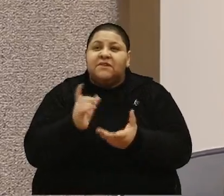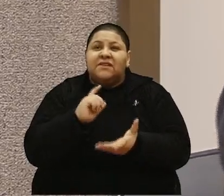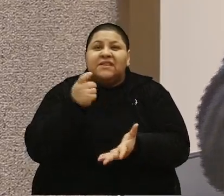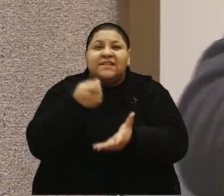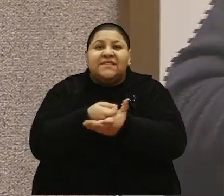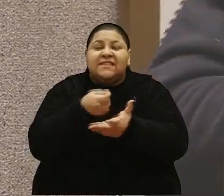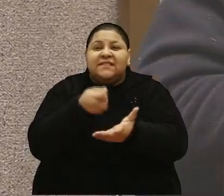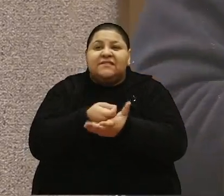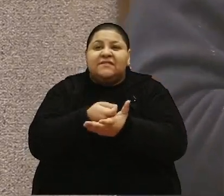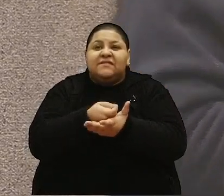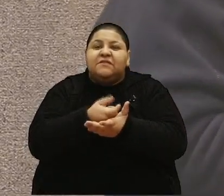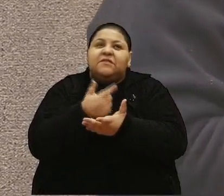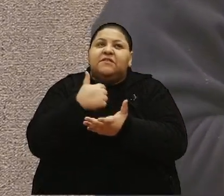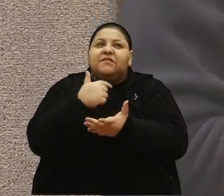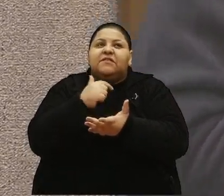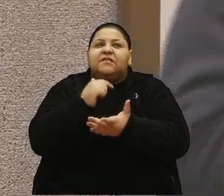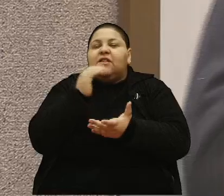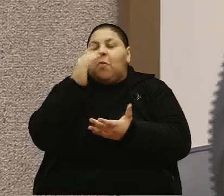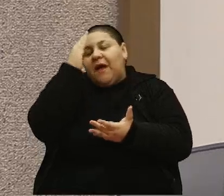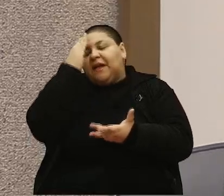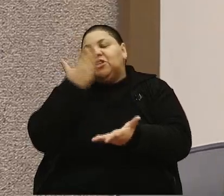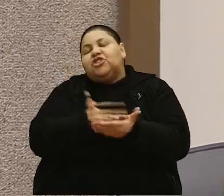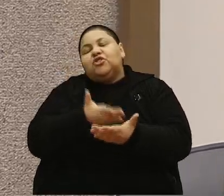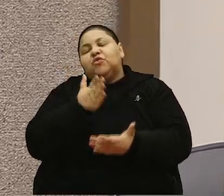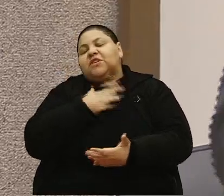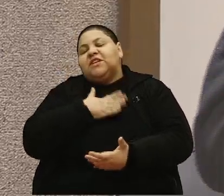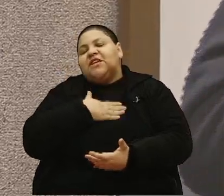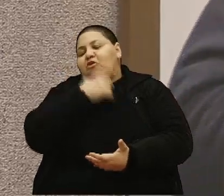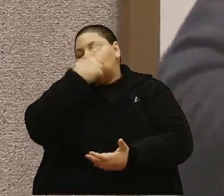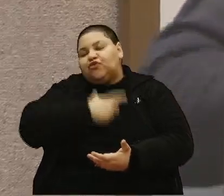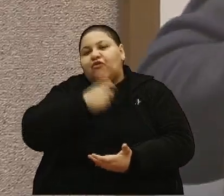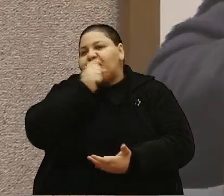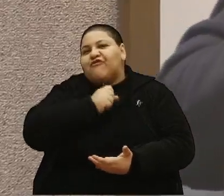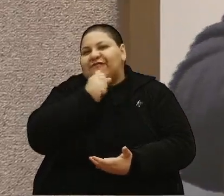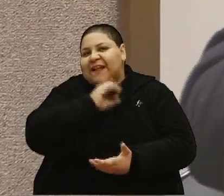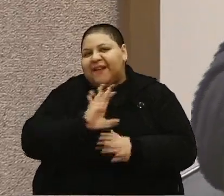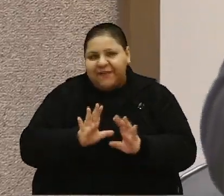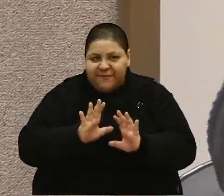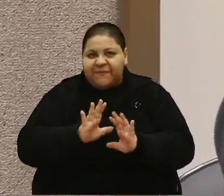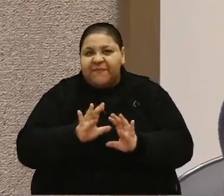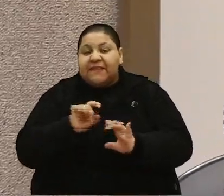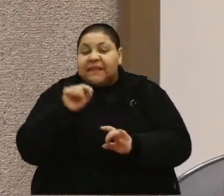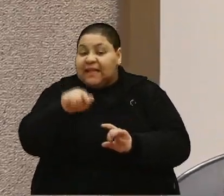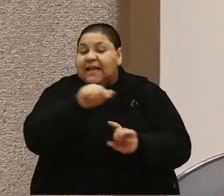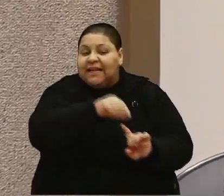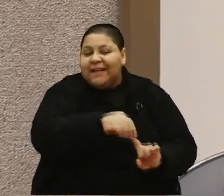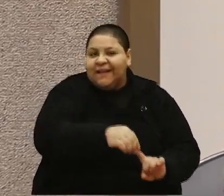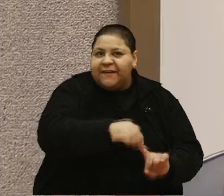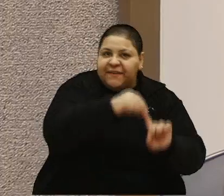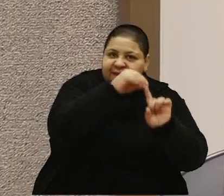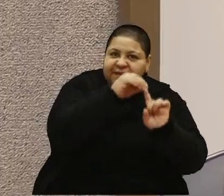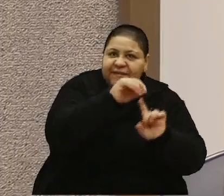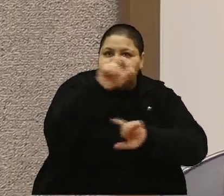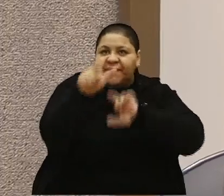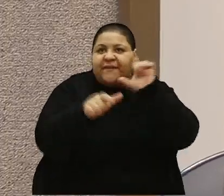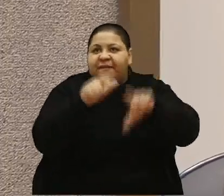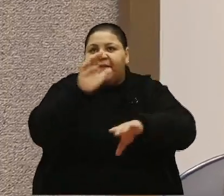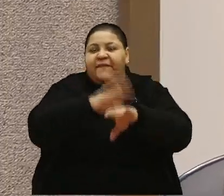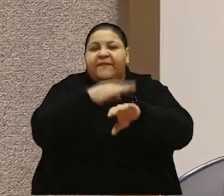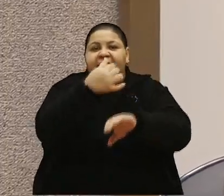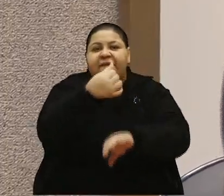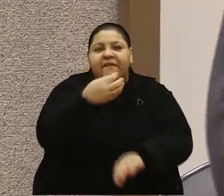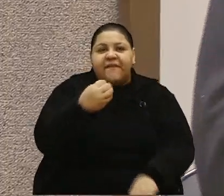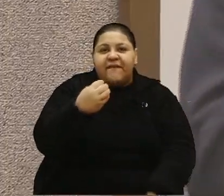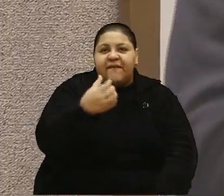me considerar um velho, né? Tanto que nessas questões de prioridades para pessoas com mais de 60